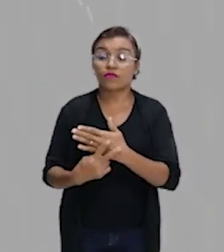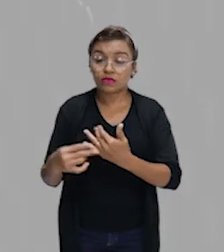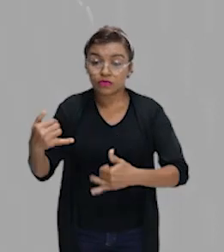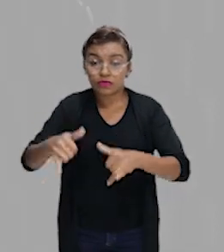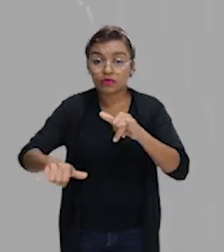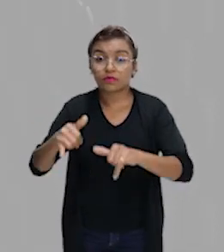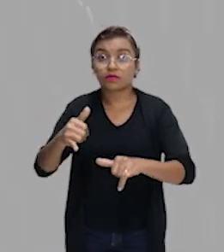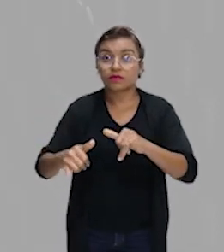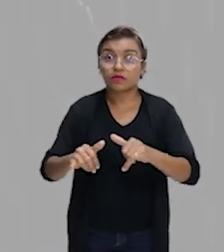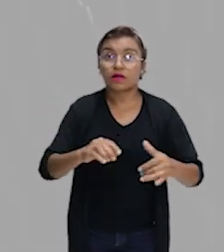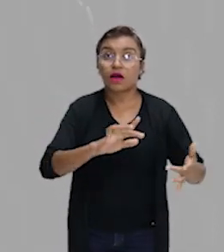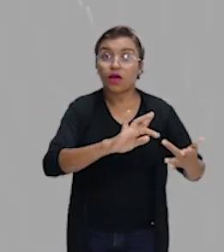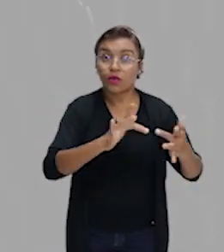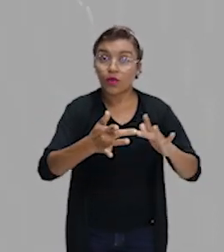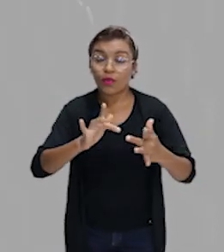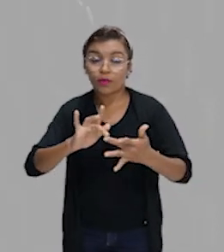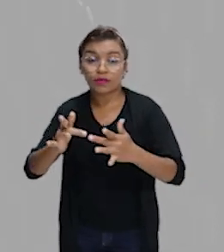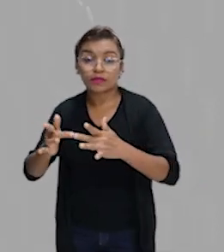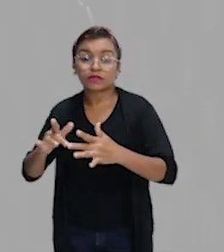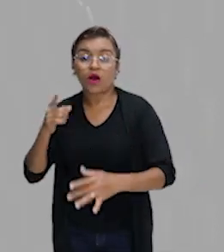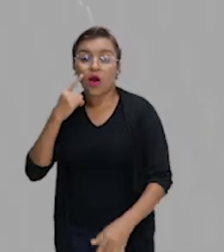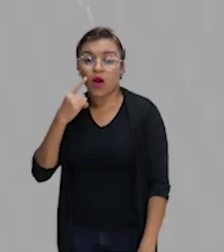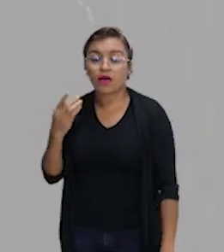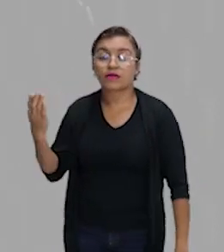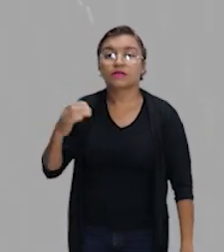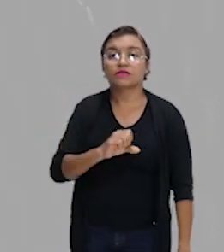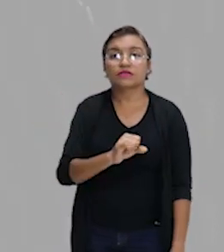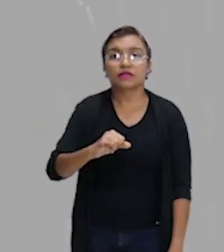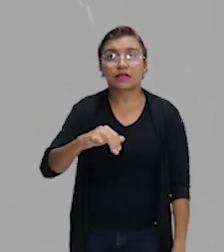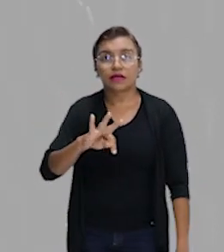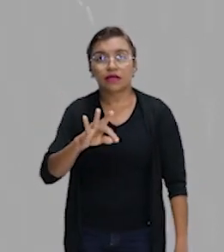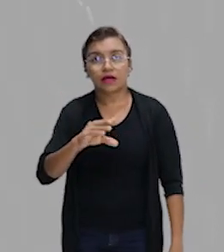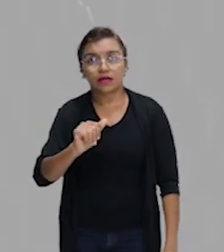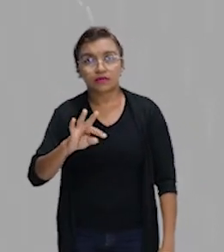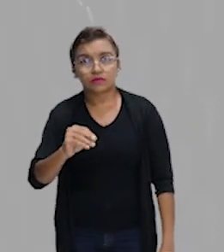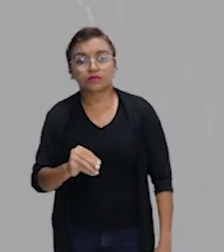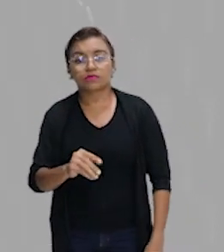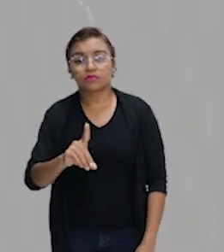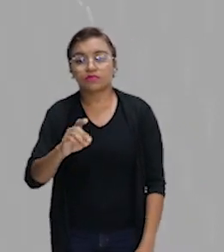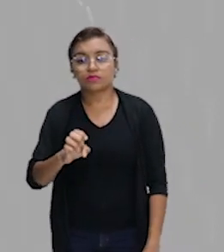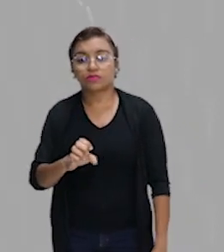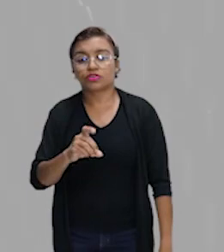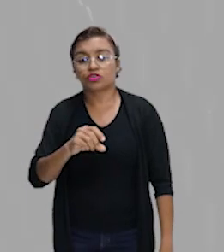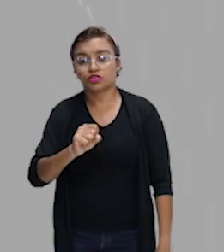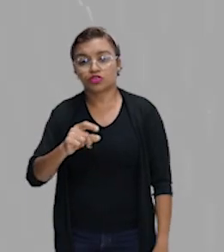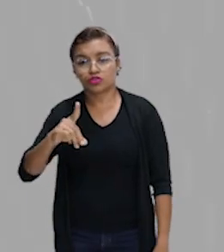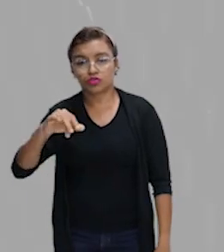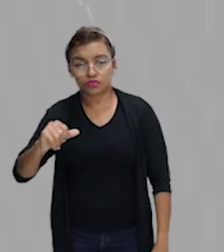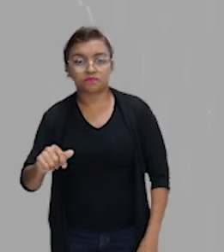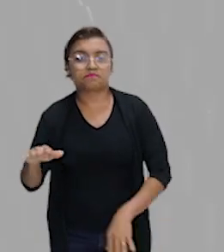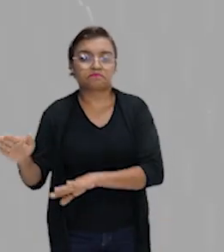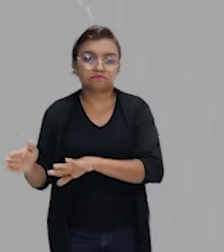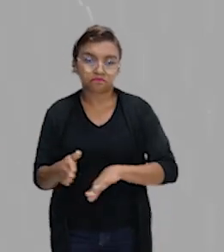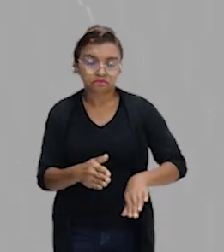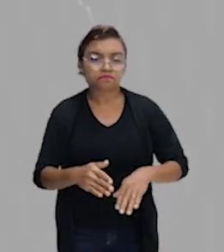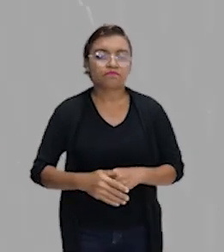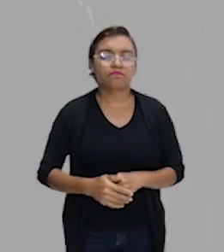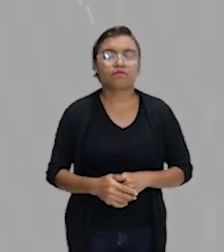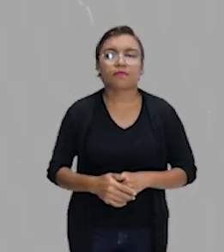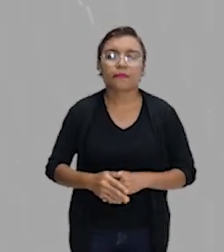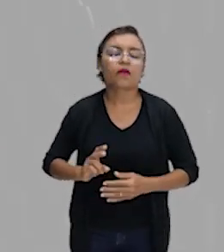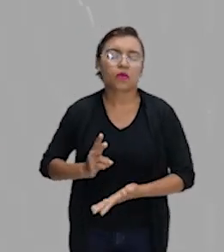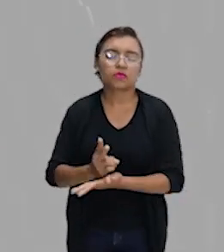uma combinação de silicatos de sódio e de cálcio. Show de bola? Vamos